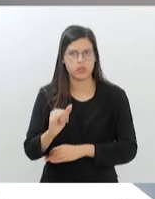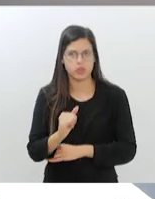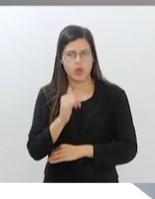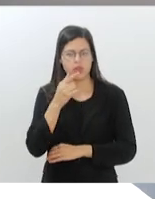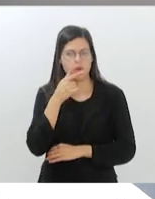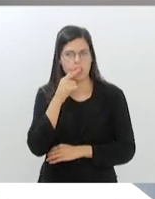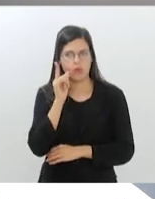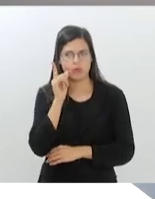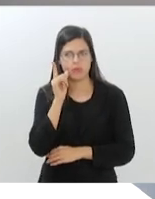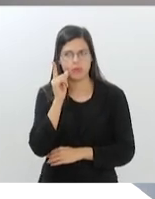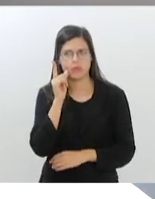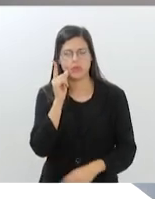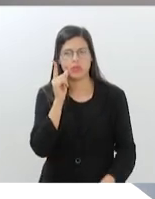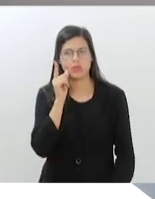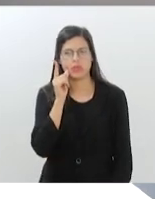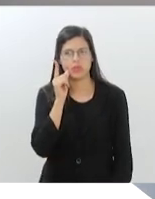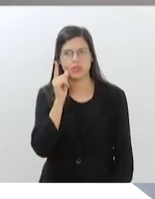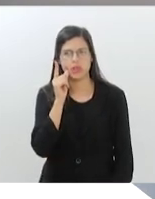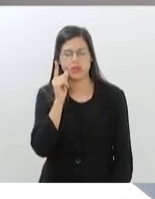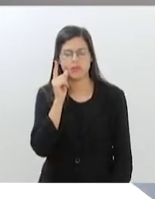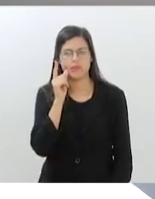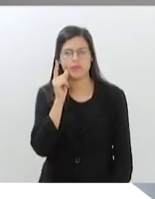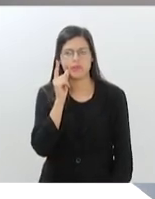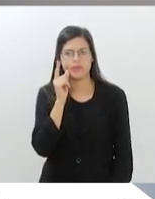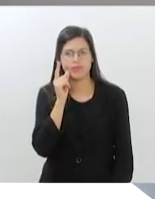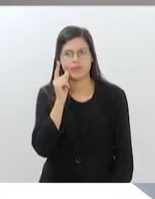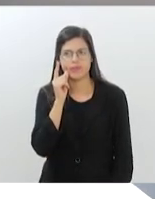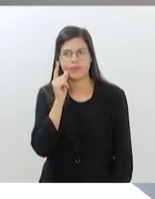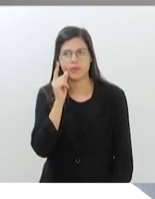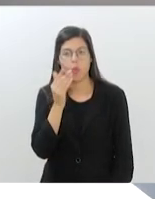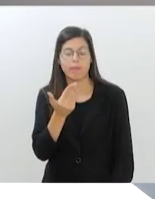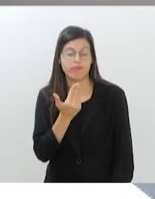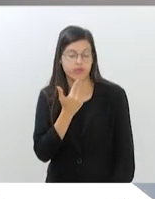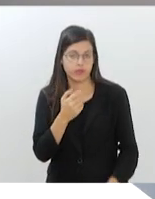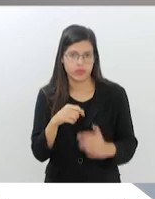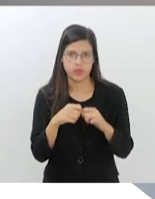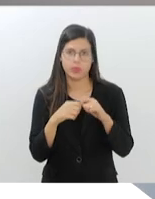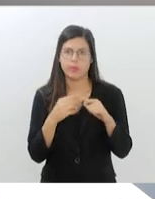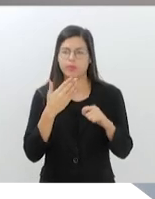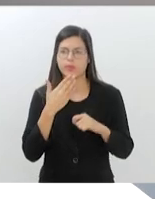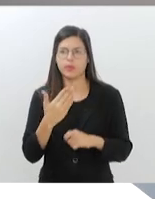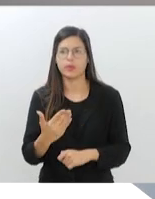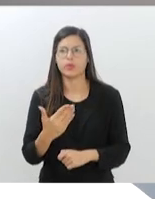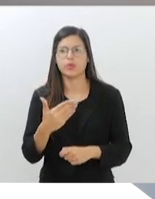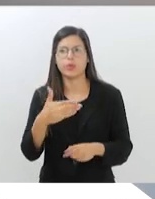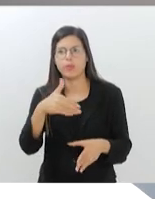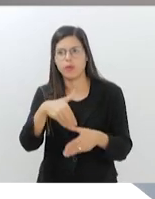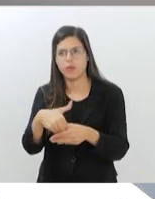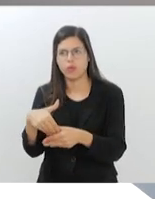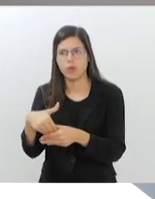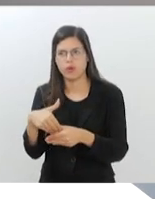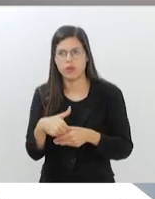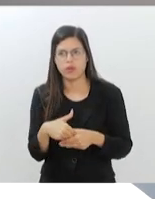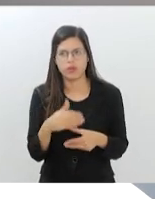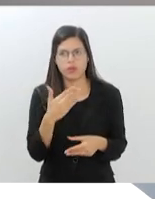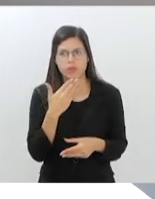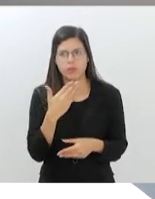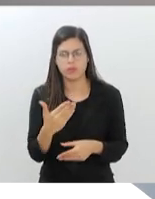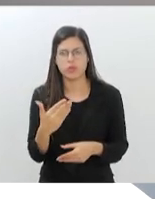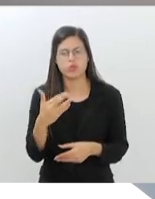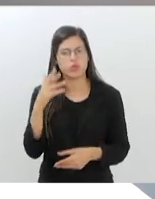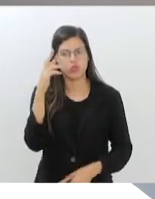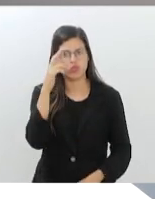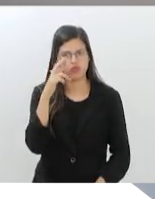ontem de um uma solicitação para que a gente pudesse deliberar um pedido de